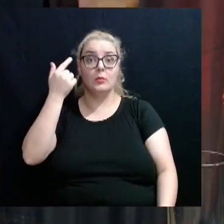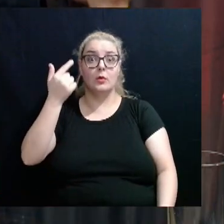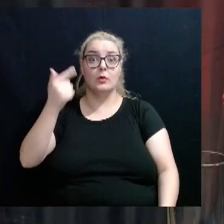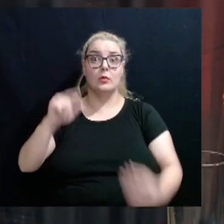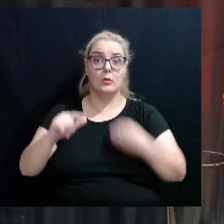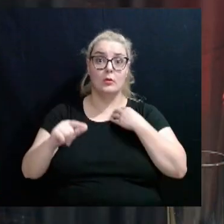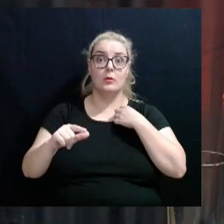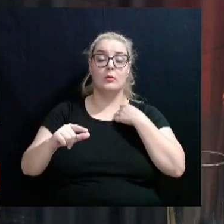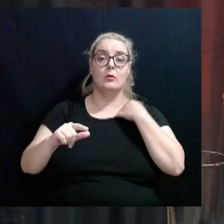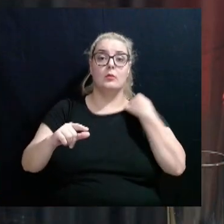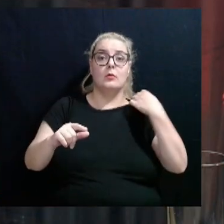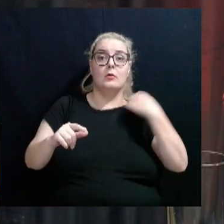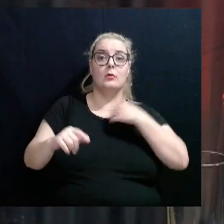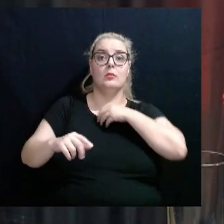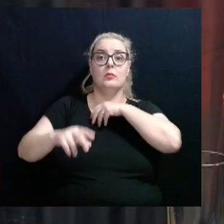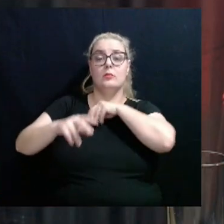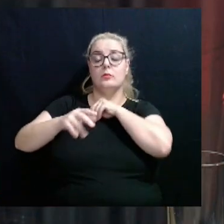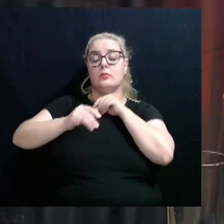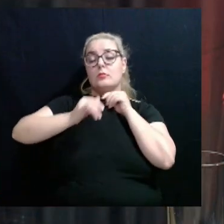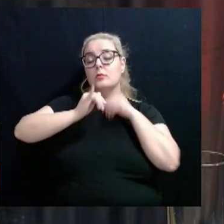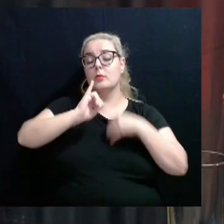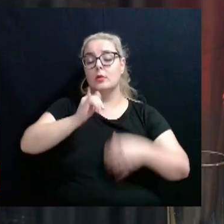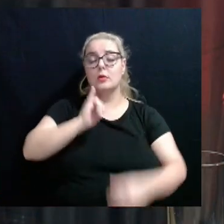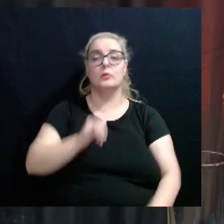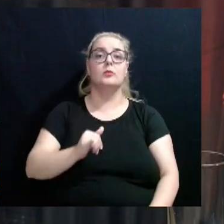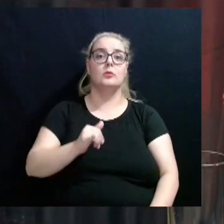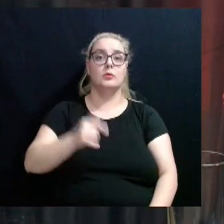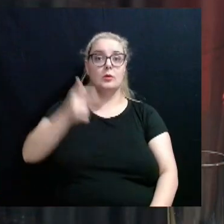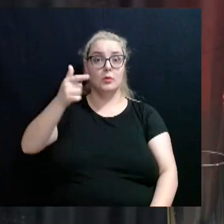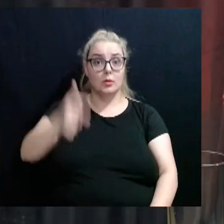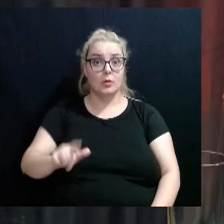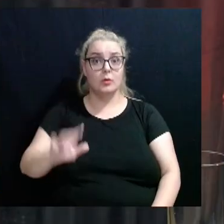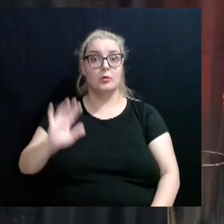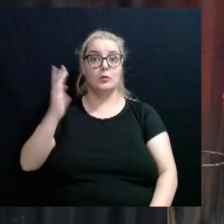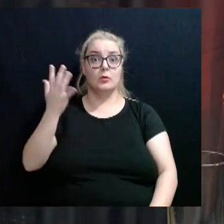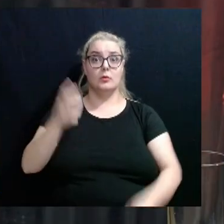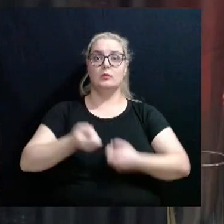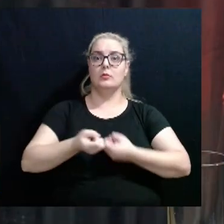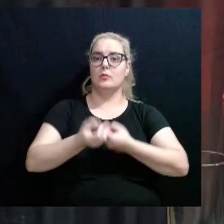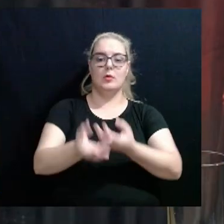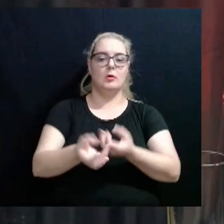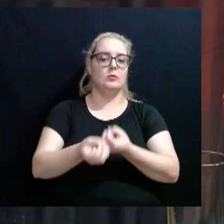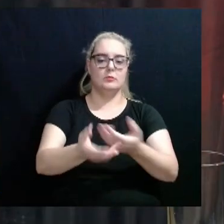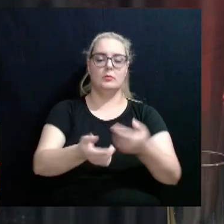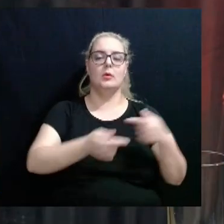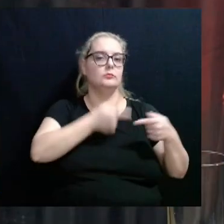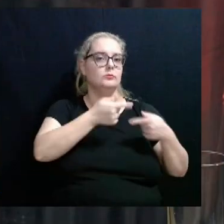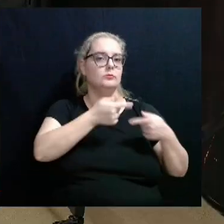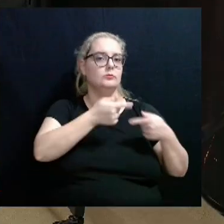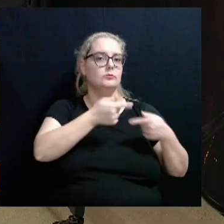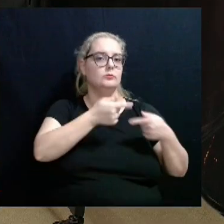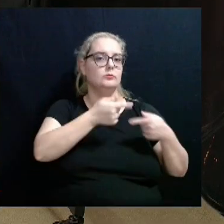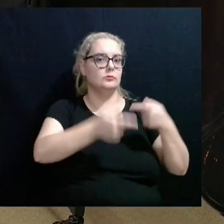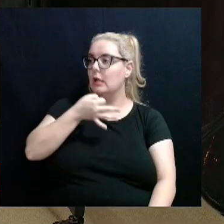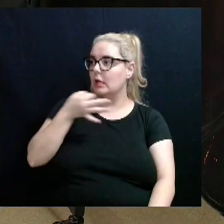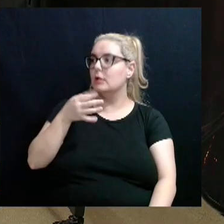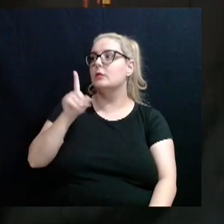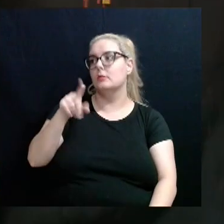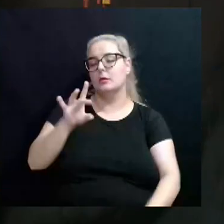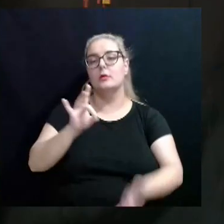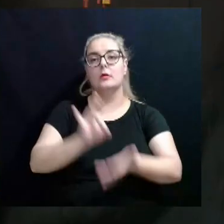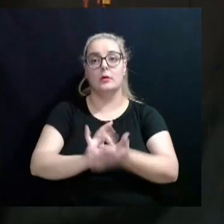contada, continua sendo perpetuada, continua sendo passada para as futuras gerações. Excelente, é verdade, né, quando a gente